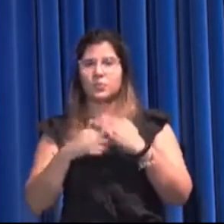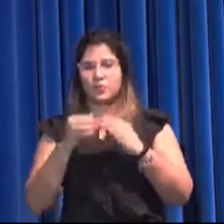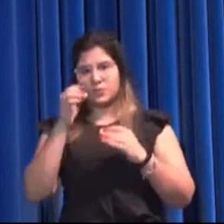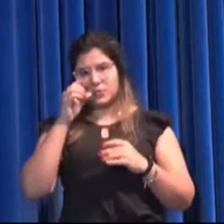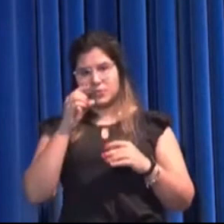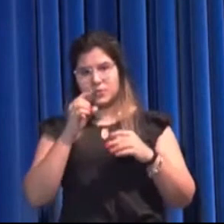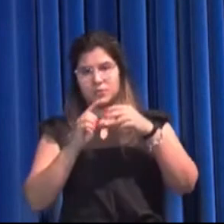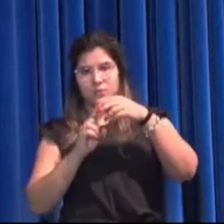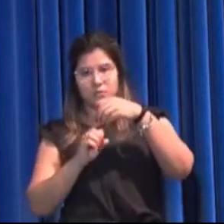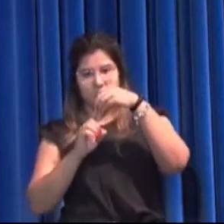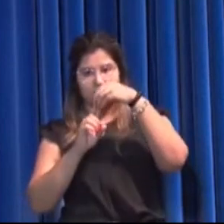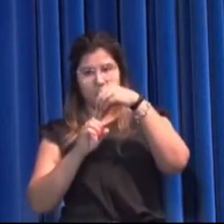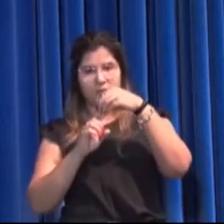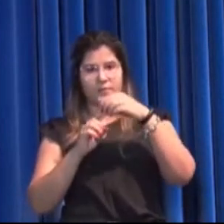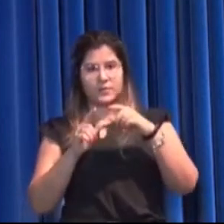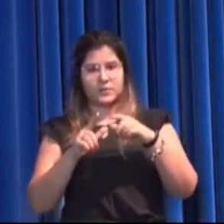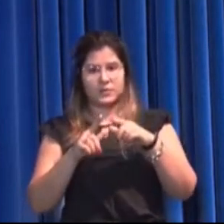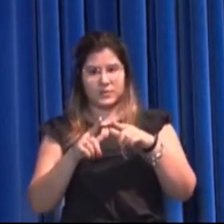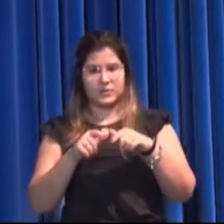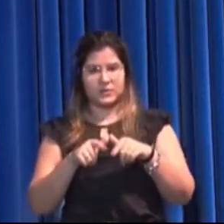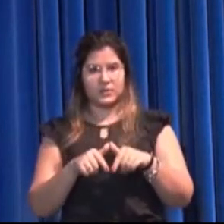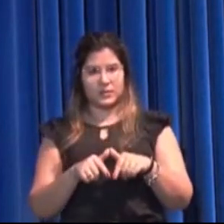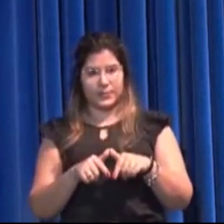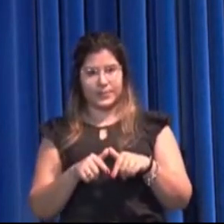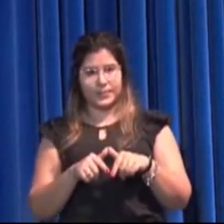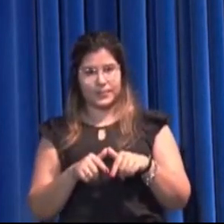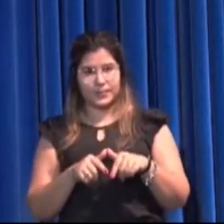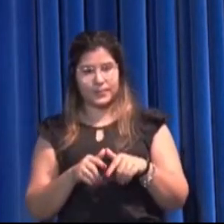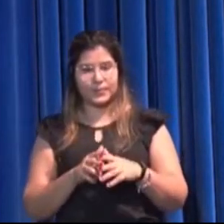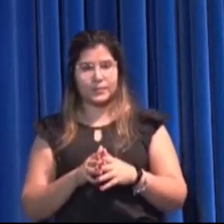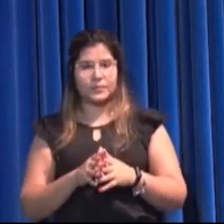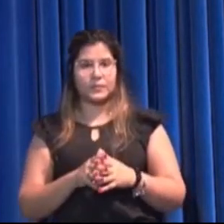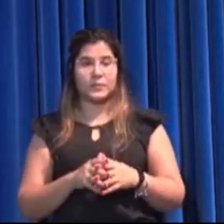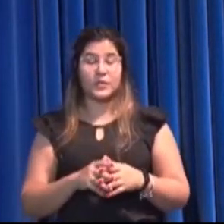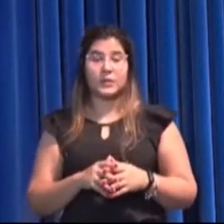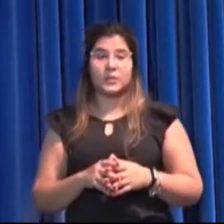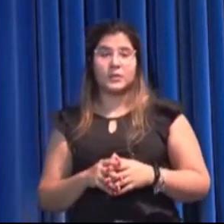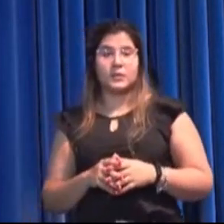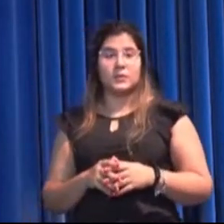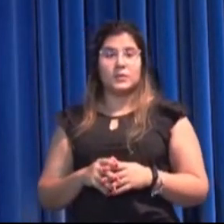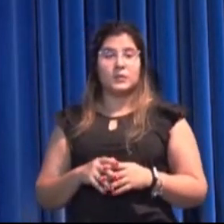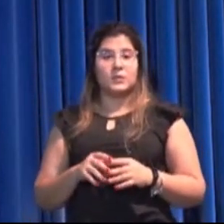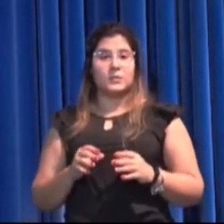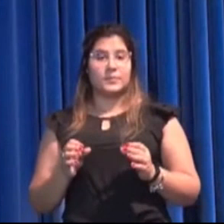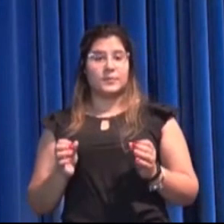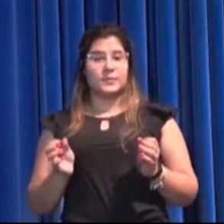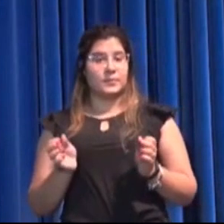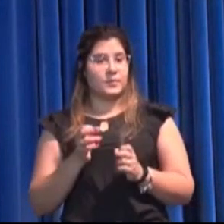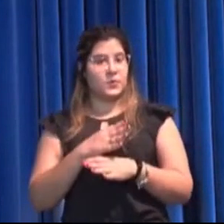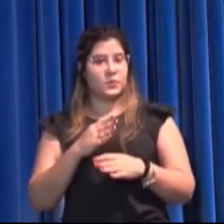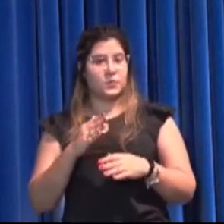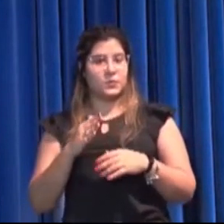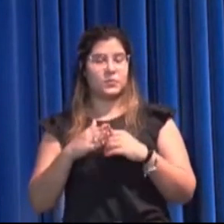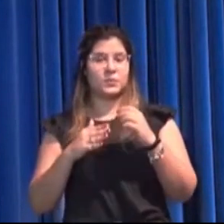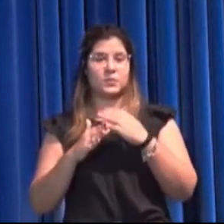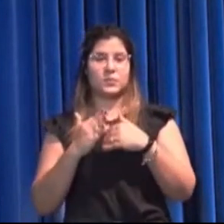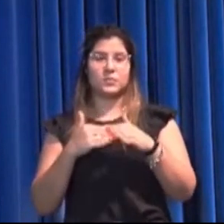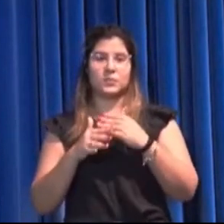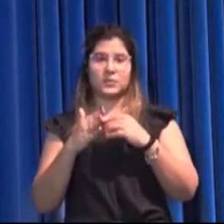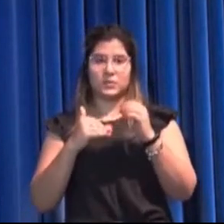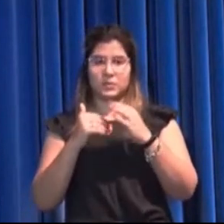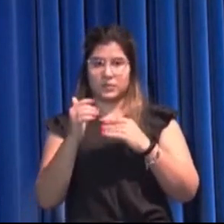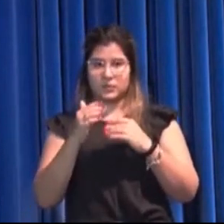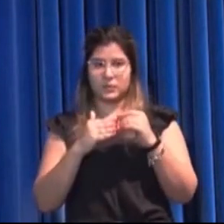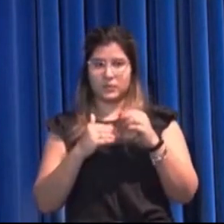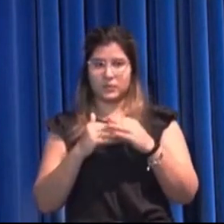Então nós vamos ler 2 Crônicas 5, 1 e 2. Assim, se acabou toda a obra que fez o rei